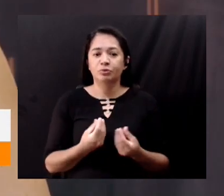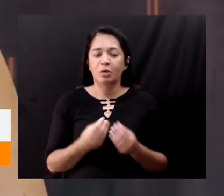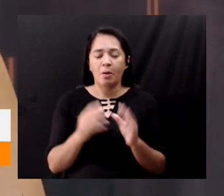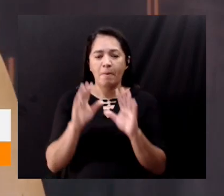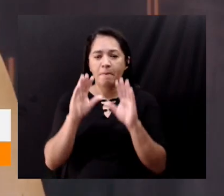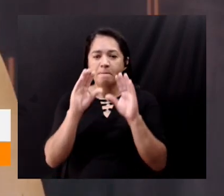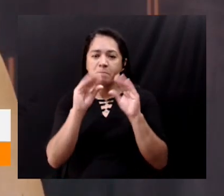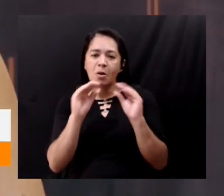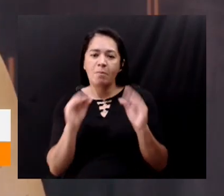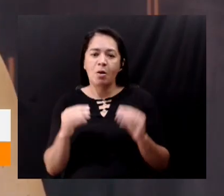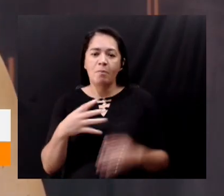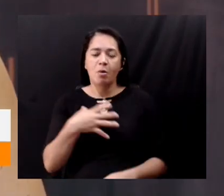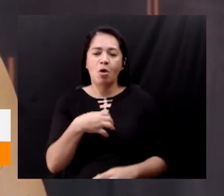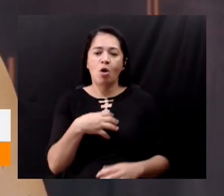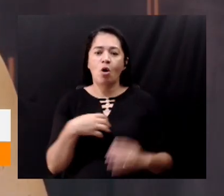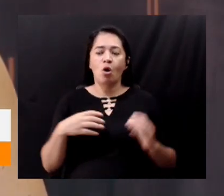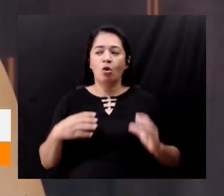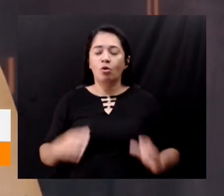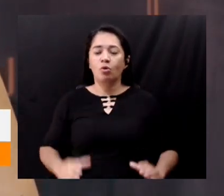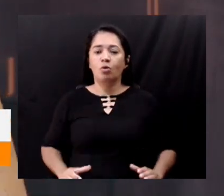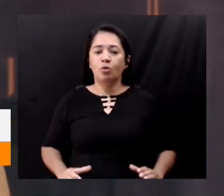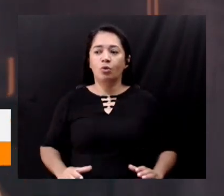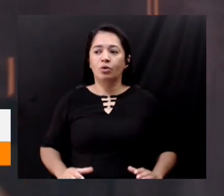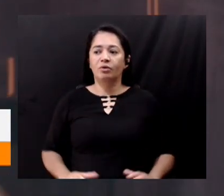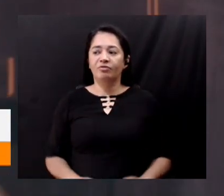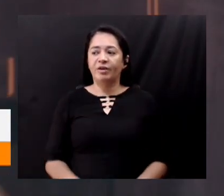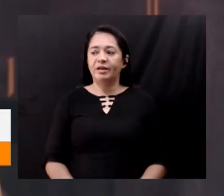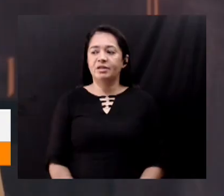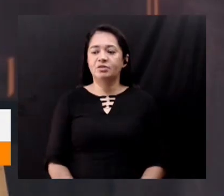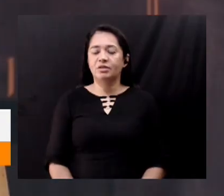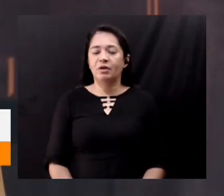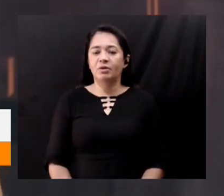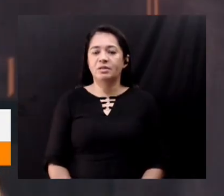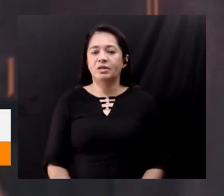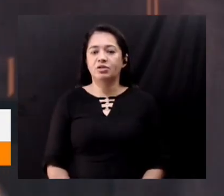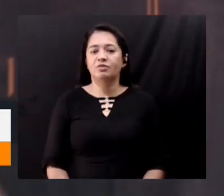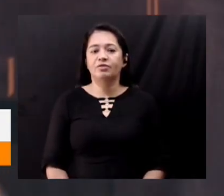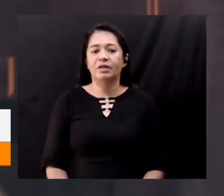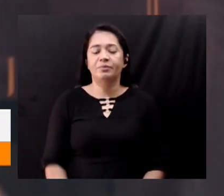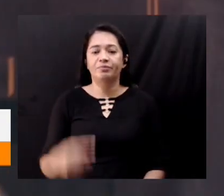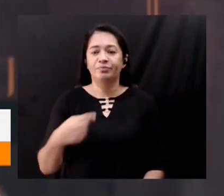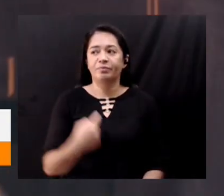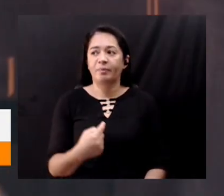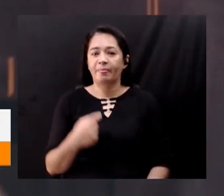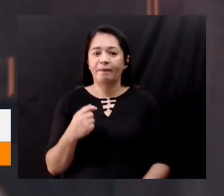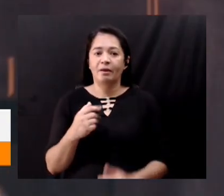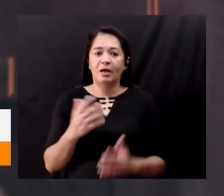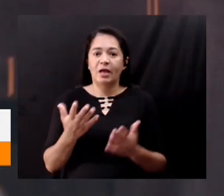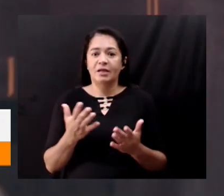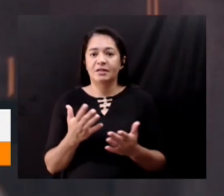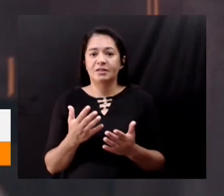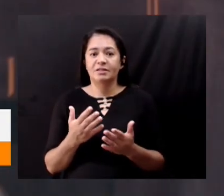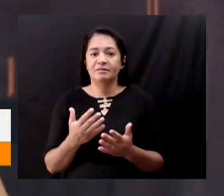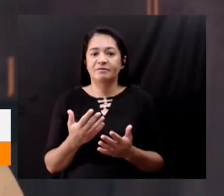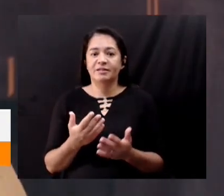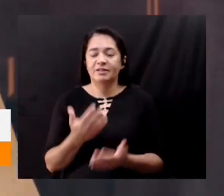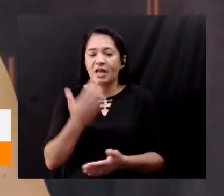comportamento e quando a gente acaba exagerando, né, descontando essa emoção na comida, a gente acha